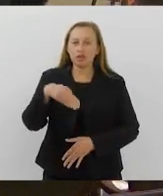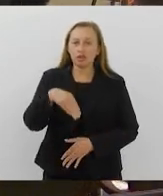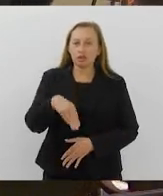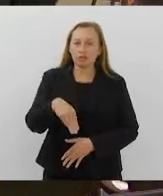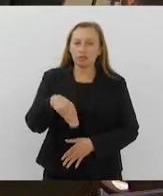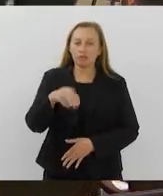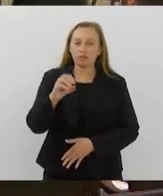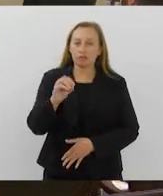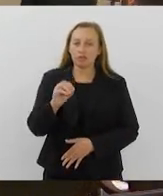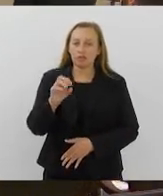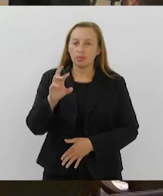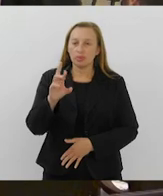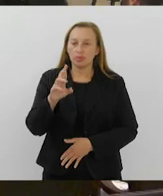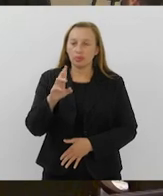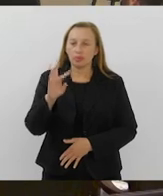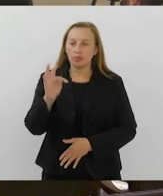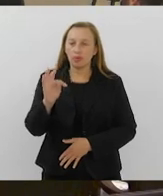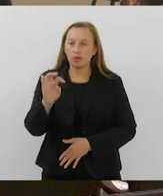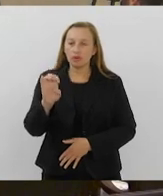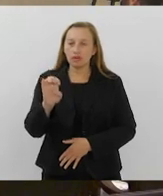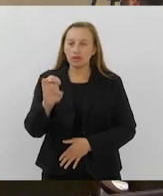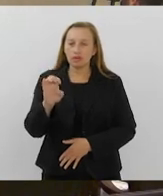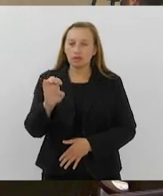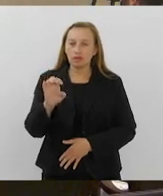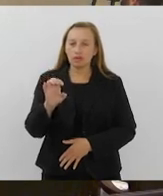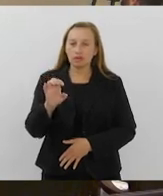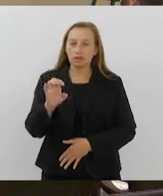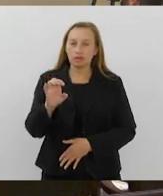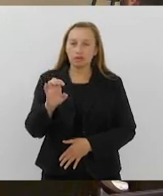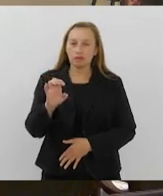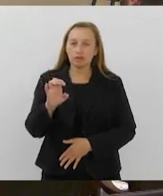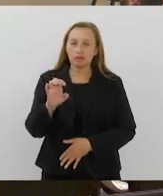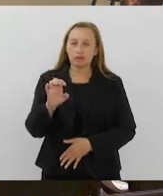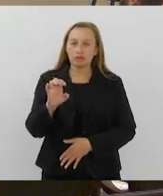Convido para a entrega das comendas o grande mestre Reinaldo Dutra.